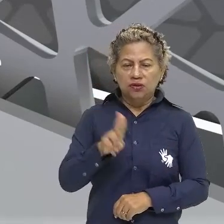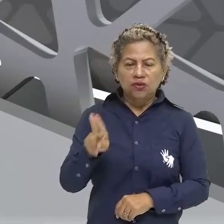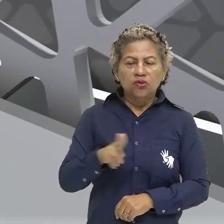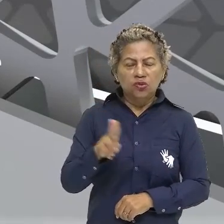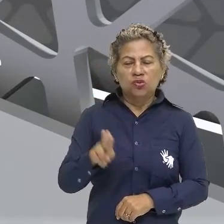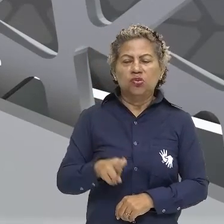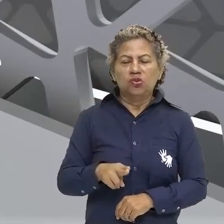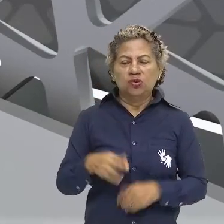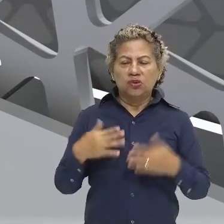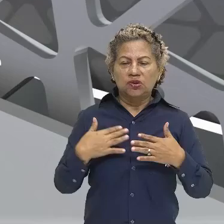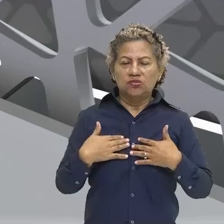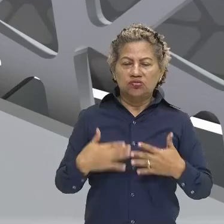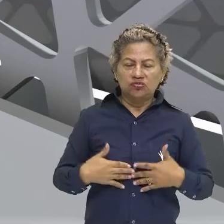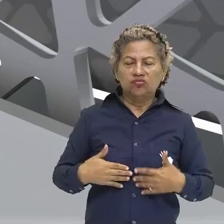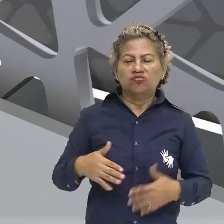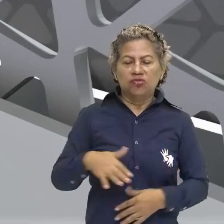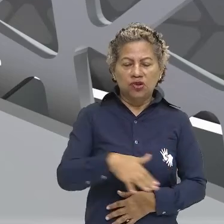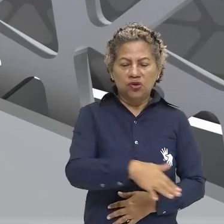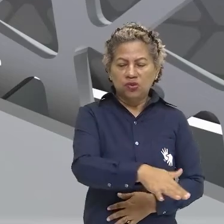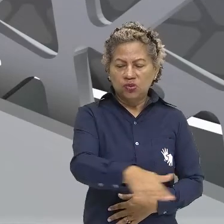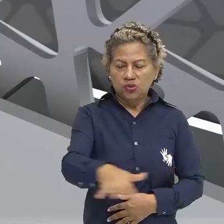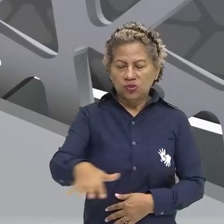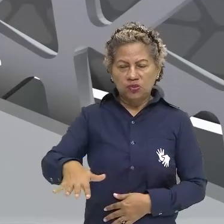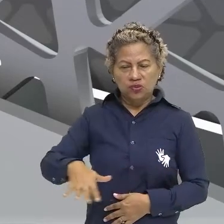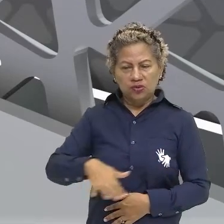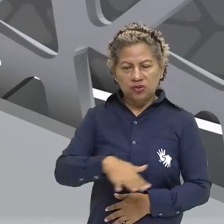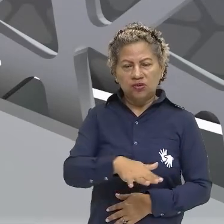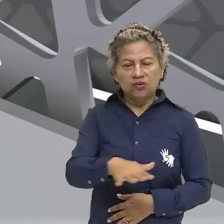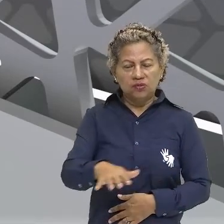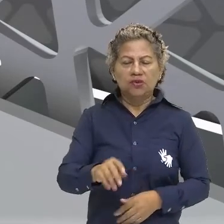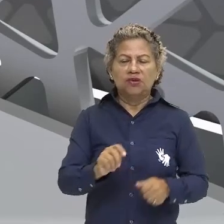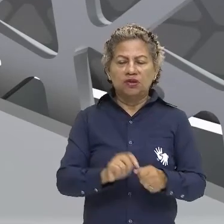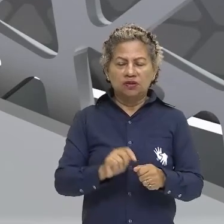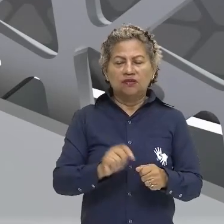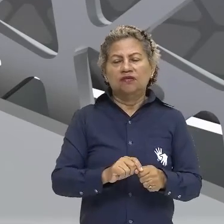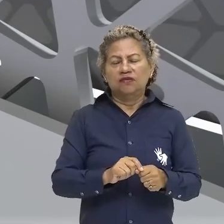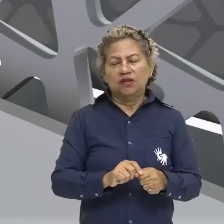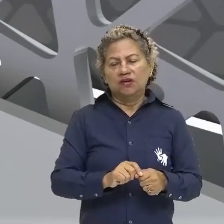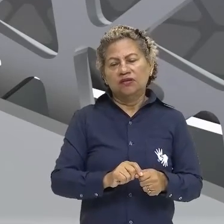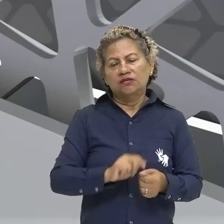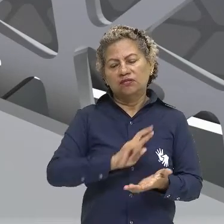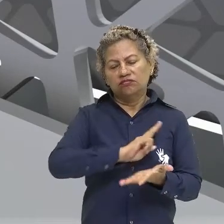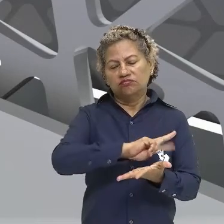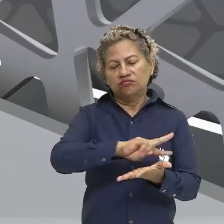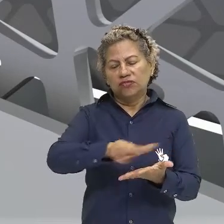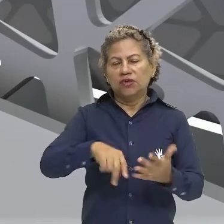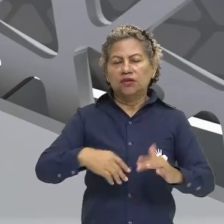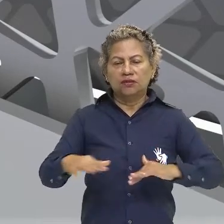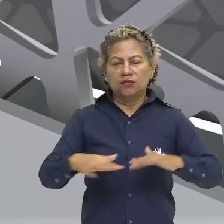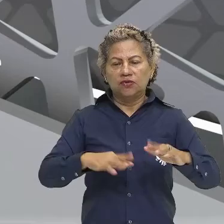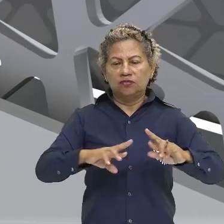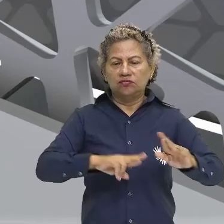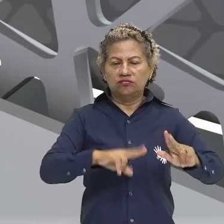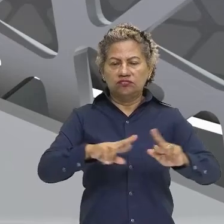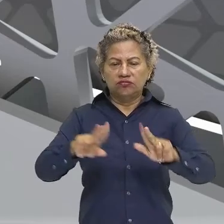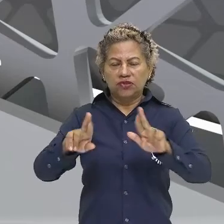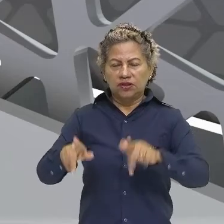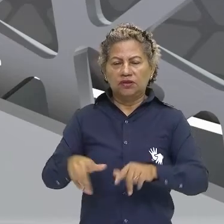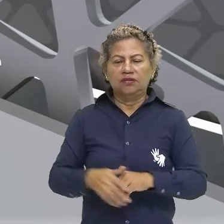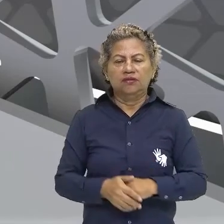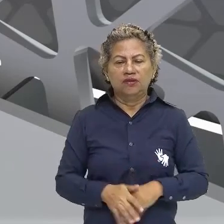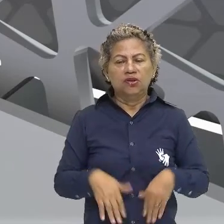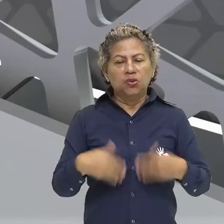criatividade para explorar o espaço ao nosso redor e gerar vários movimentos diferentes. E quando a gente pega esses